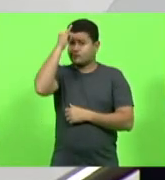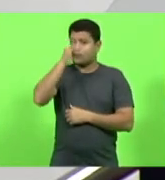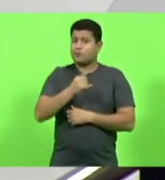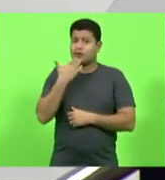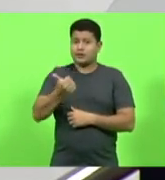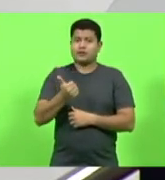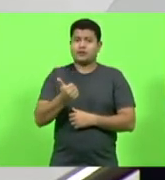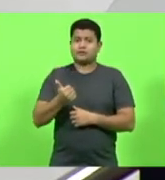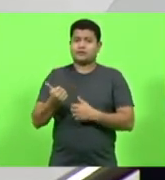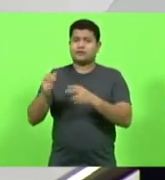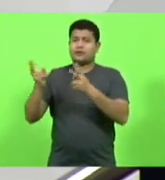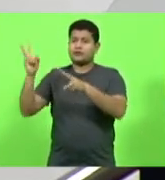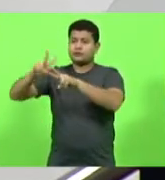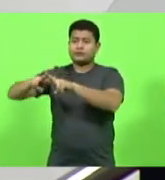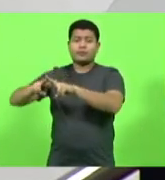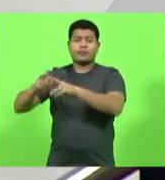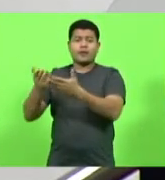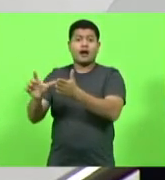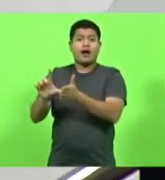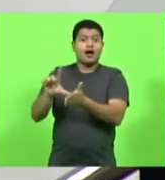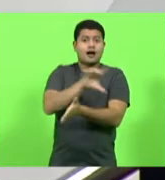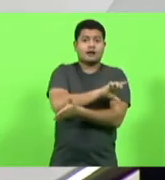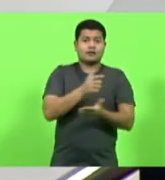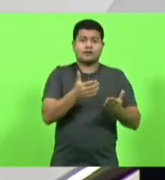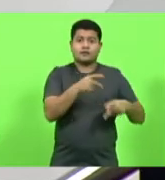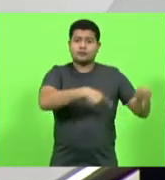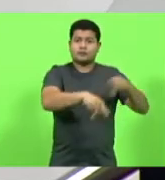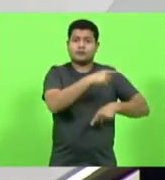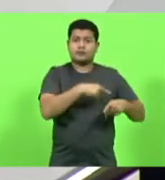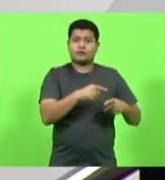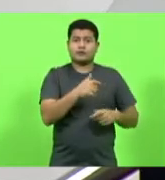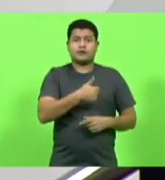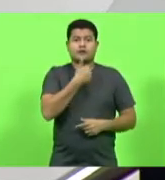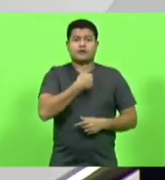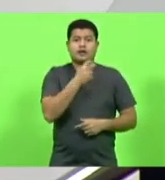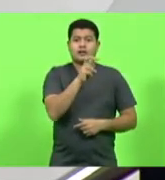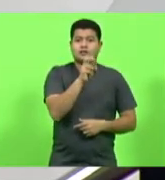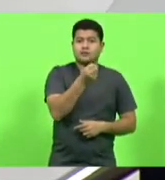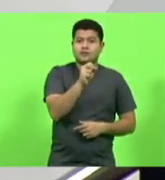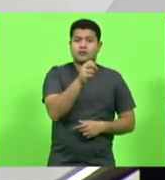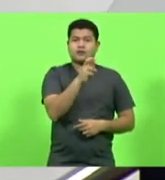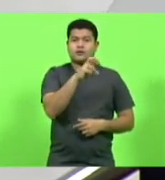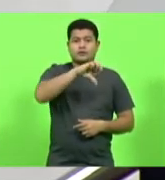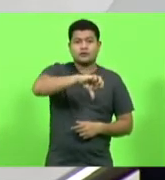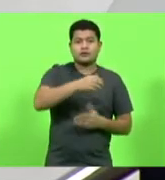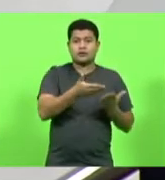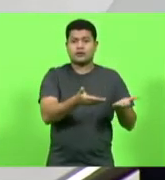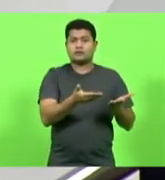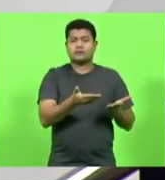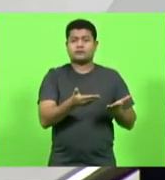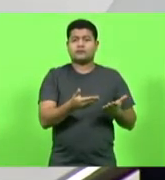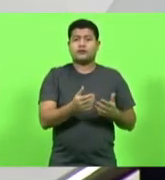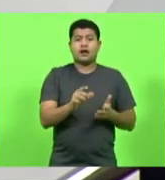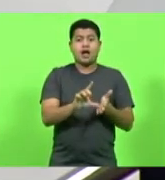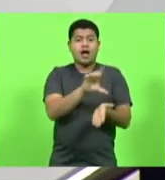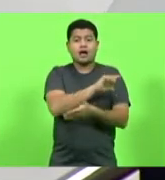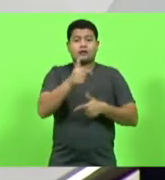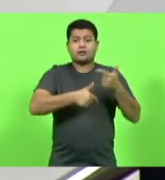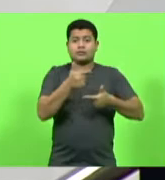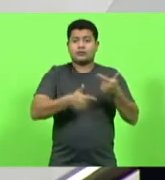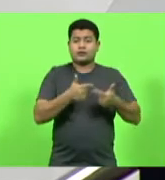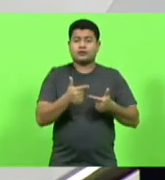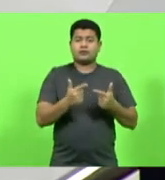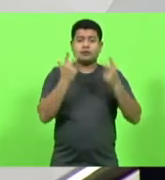anos, 58, 55, antes do trabalhador normal. Vai junto, todo mundo junto,